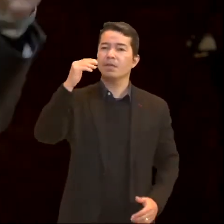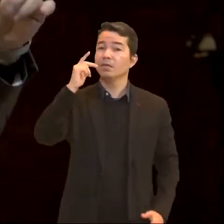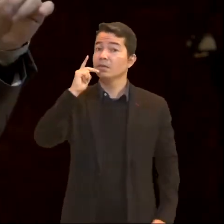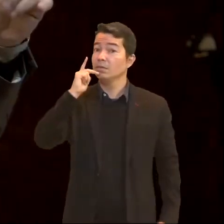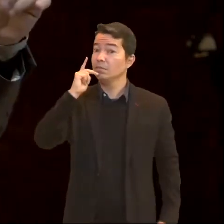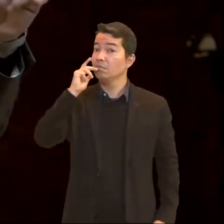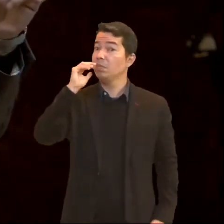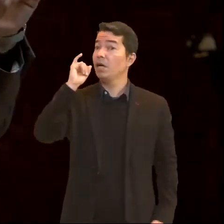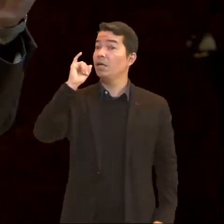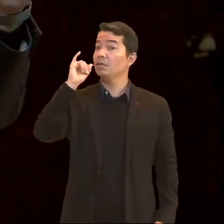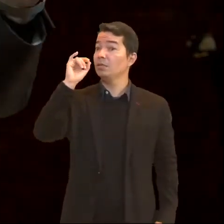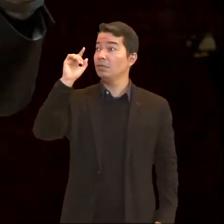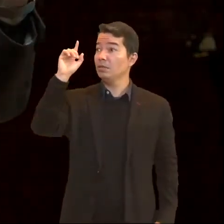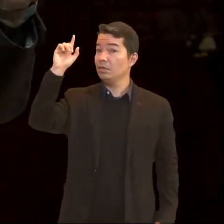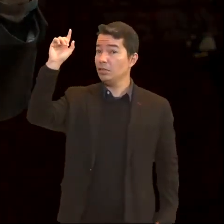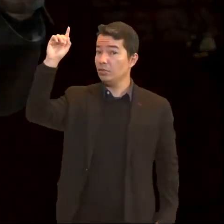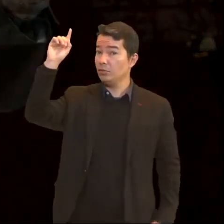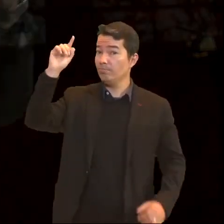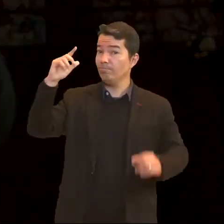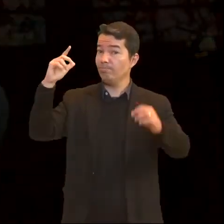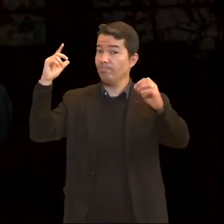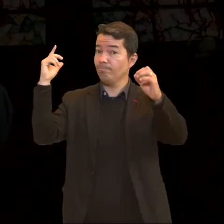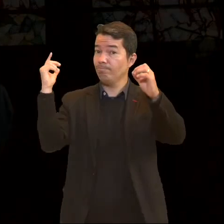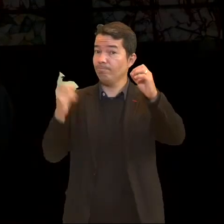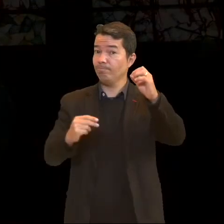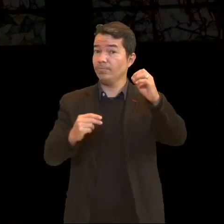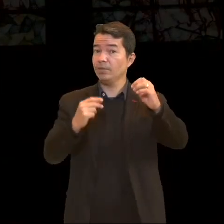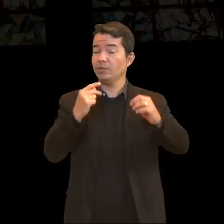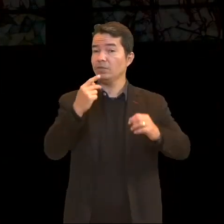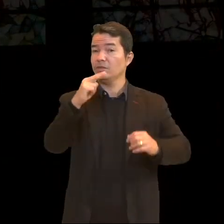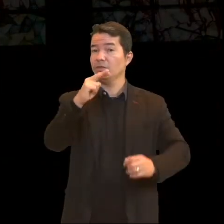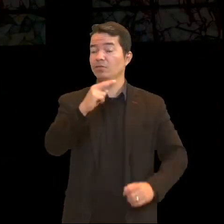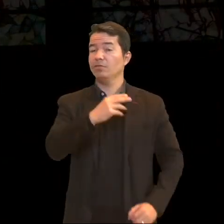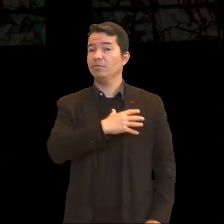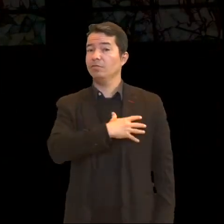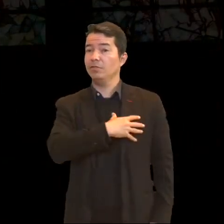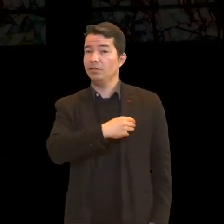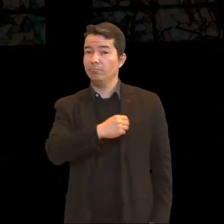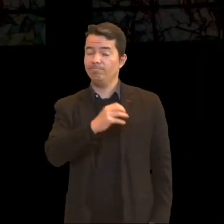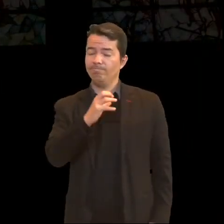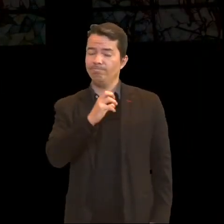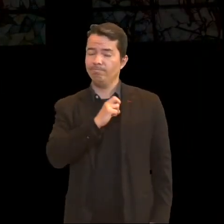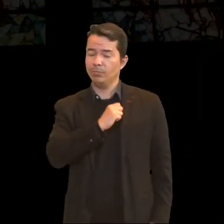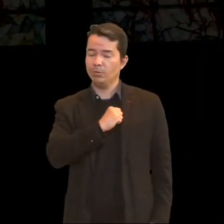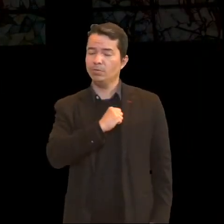vai disciplinar o seu filho em amor. Porque